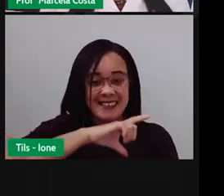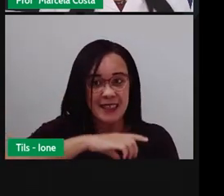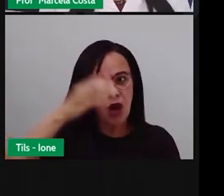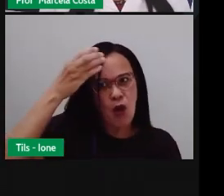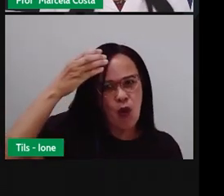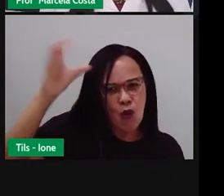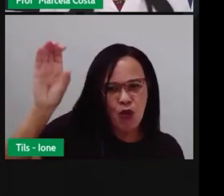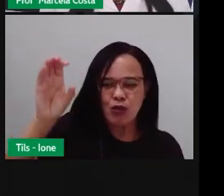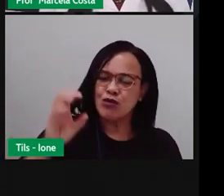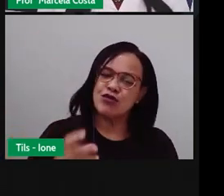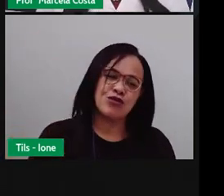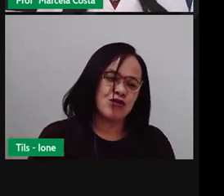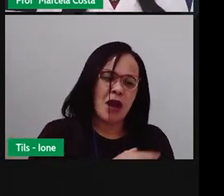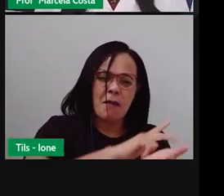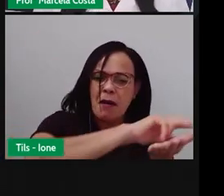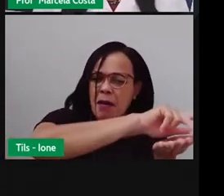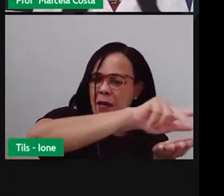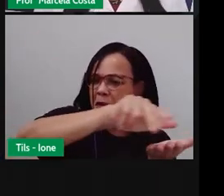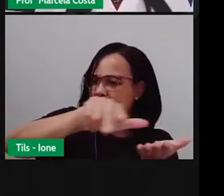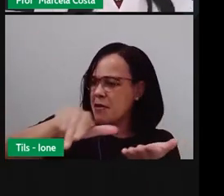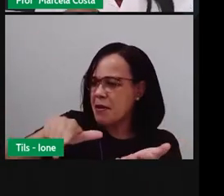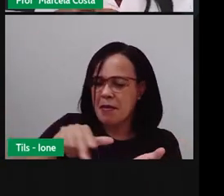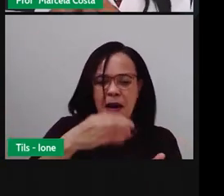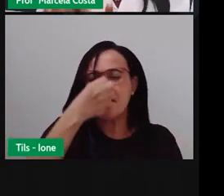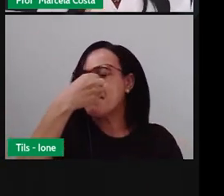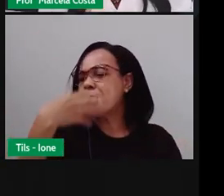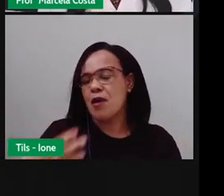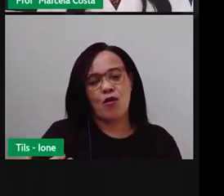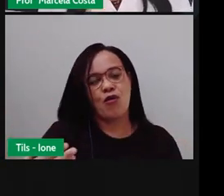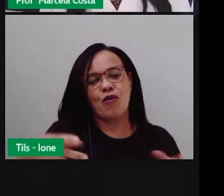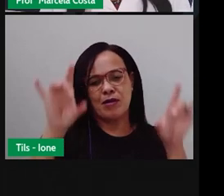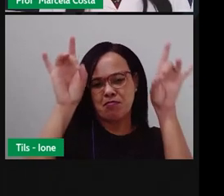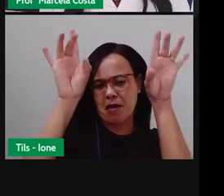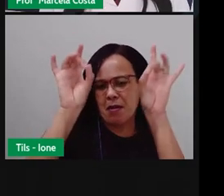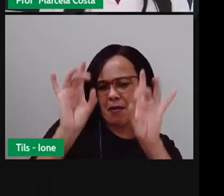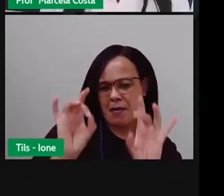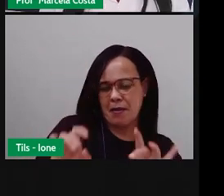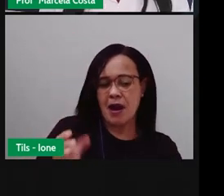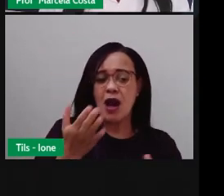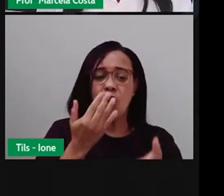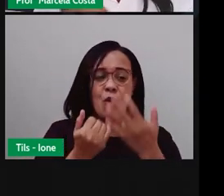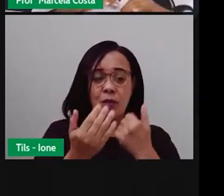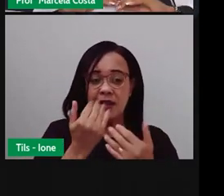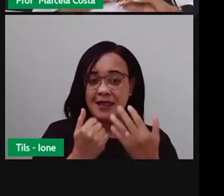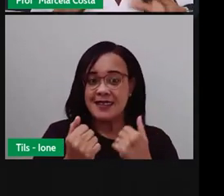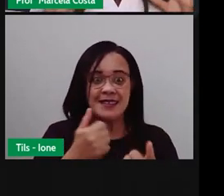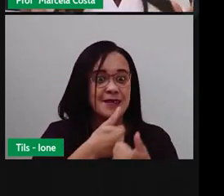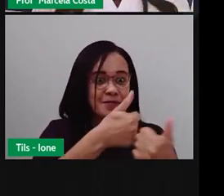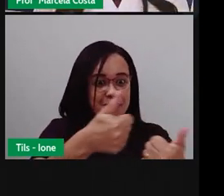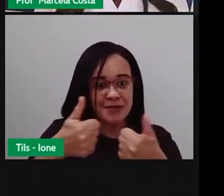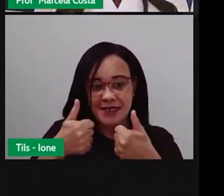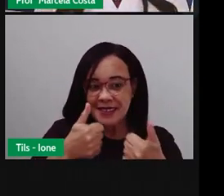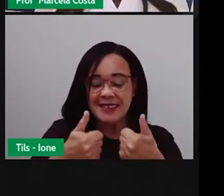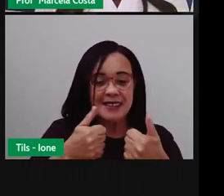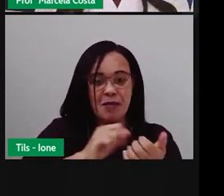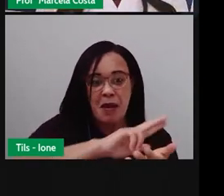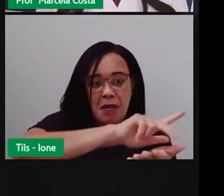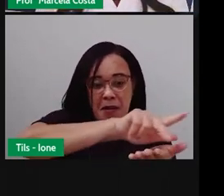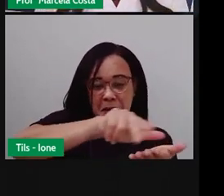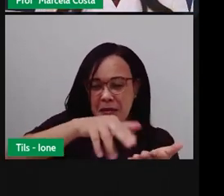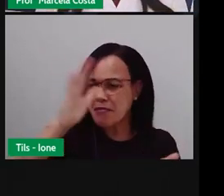muito rica, variada. E a culinária, as comidas, não poderiam ser diferentes. É muito